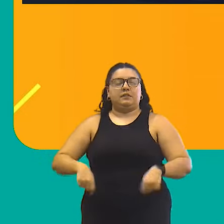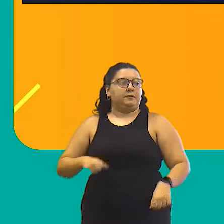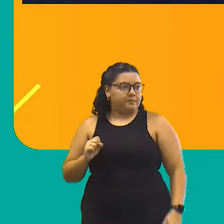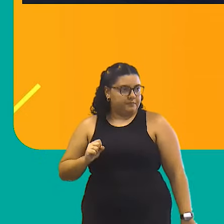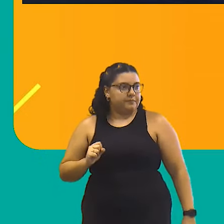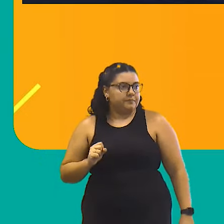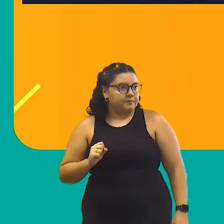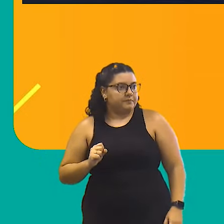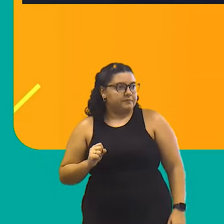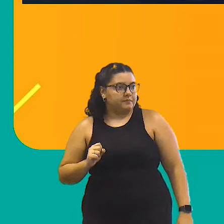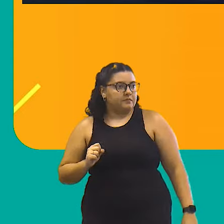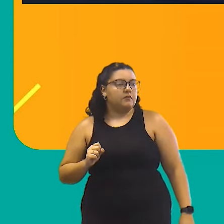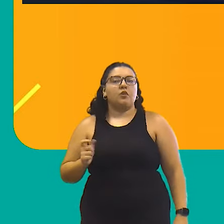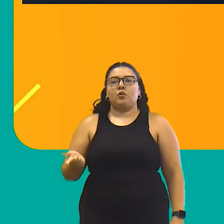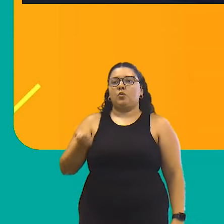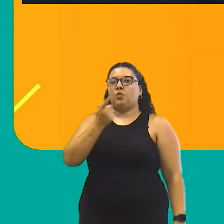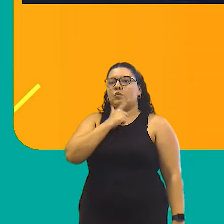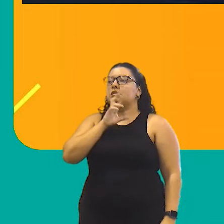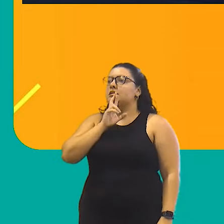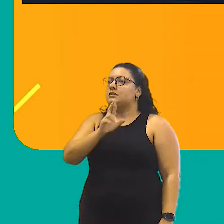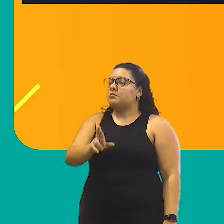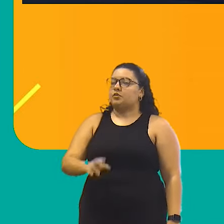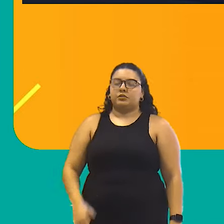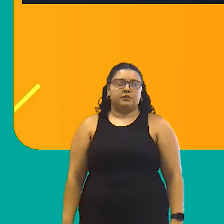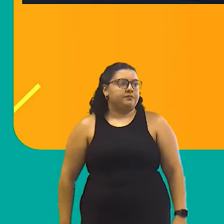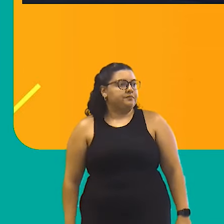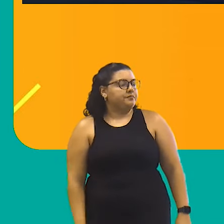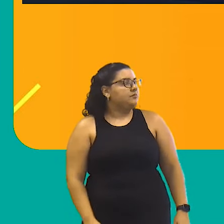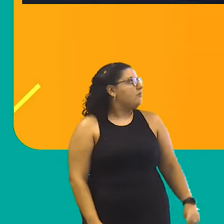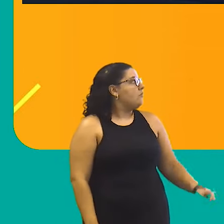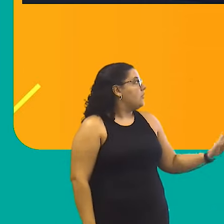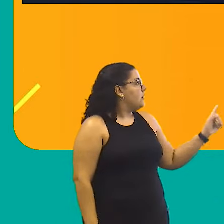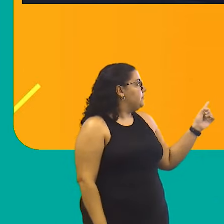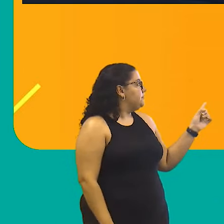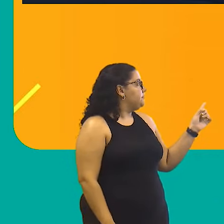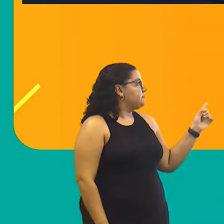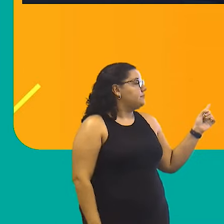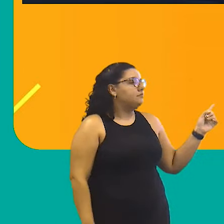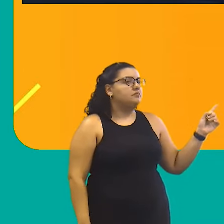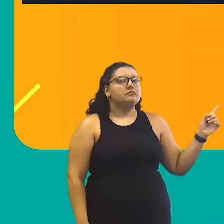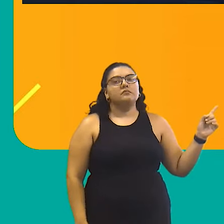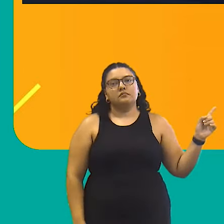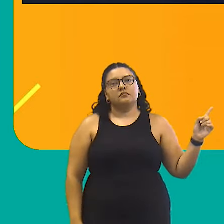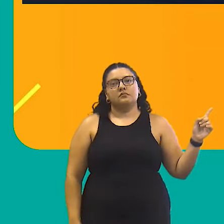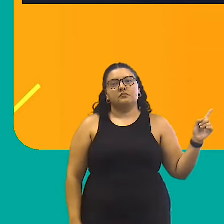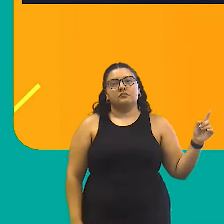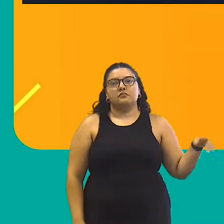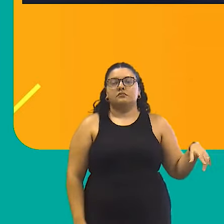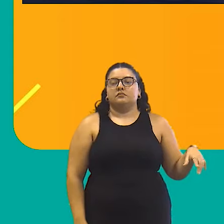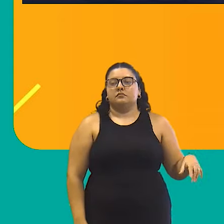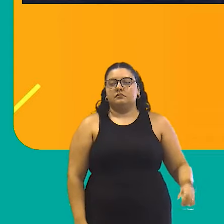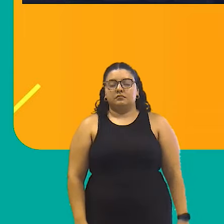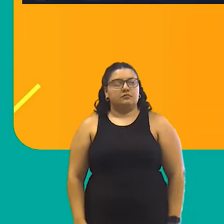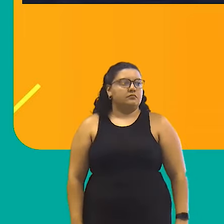fazer para chegar até a resposta. E essa aqui foi mero reconhecimento.